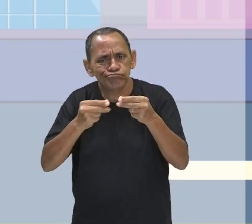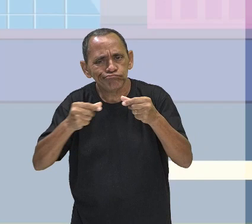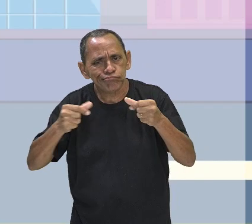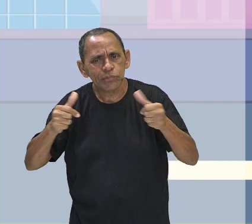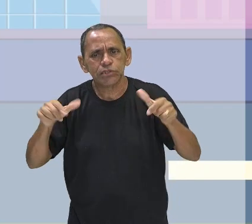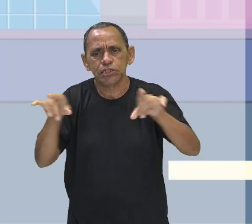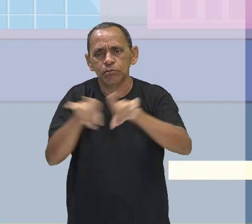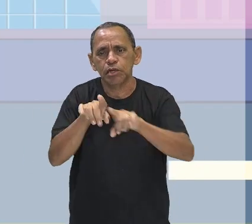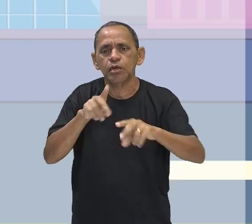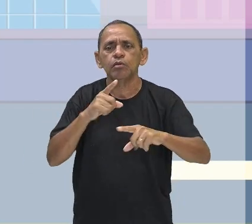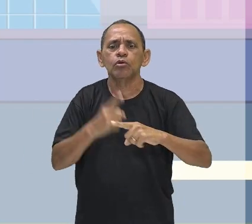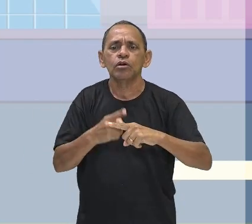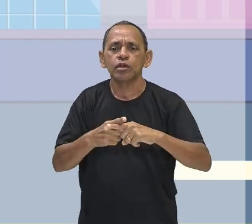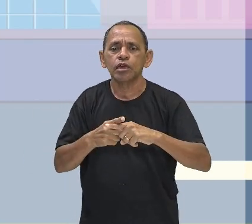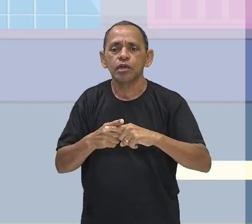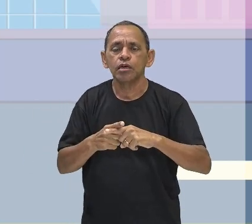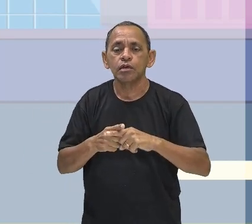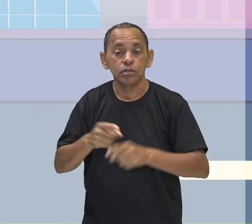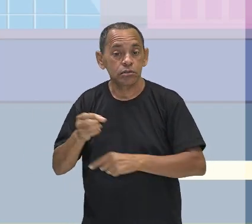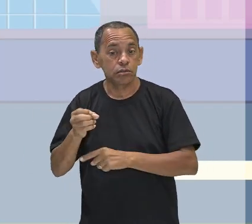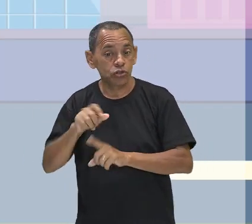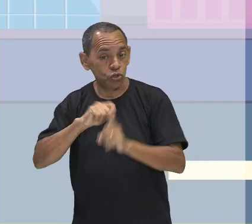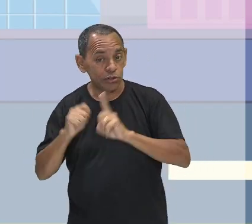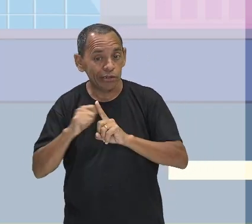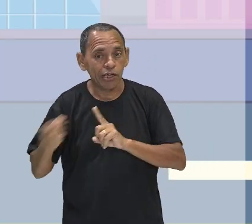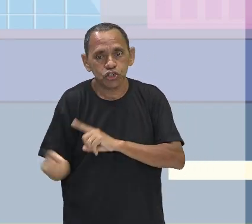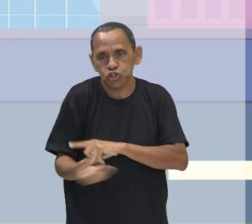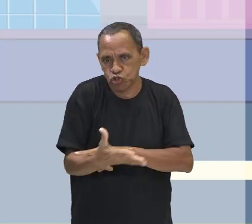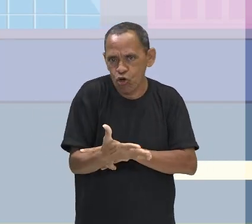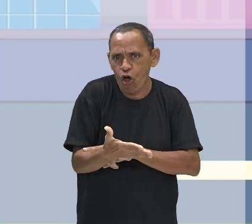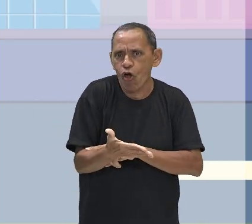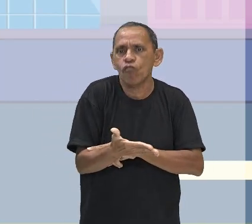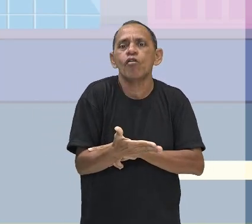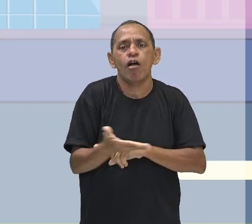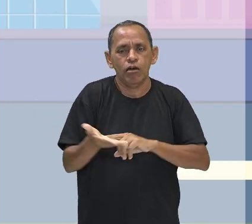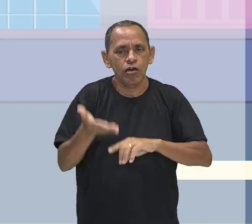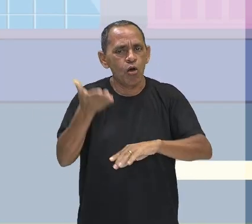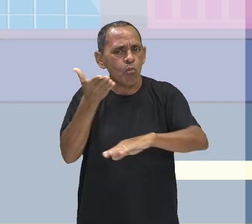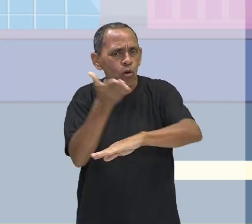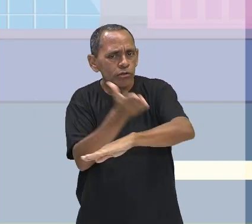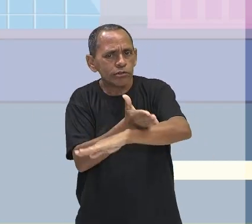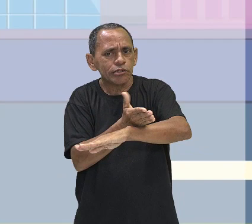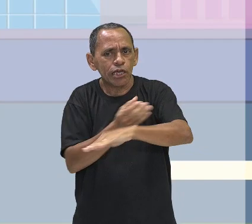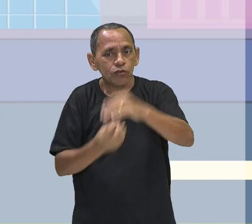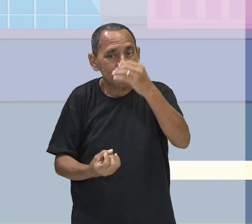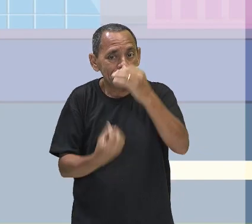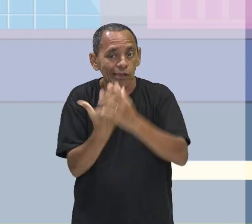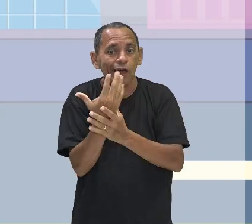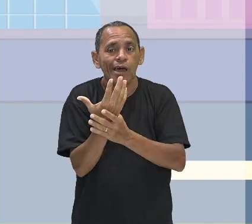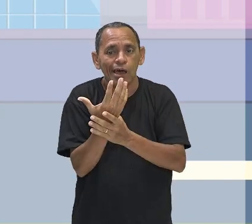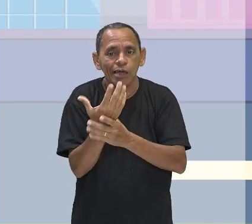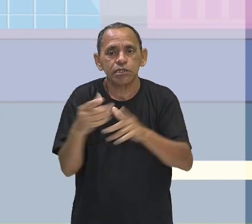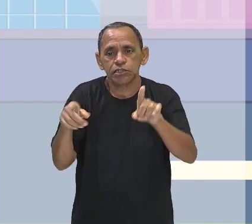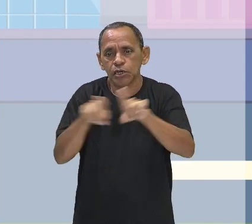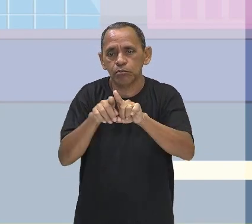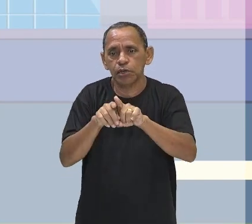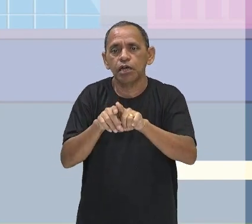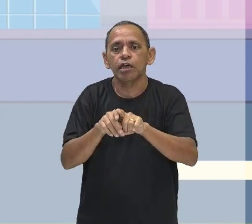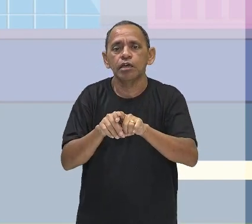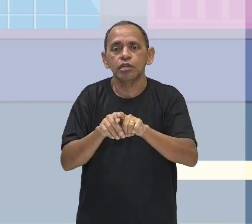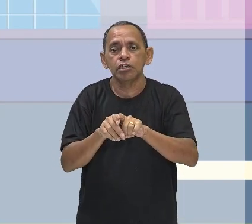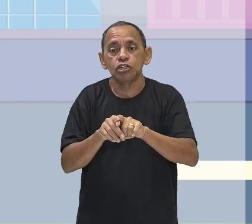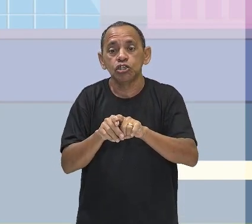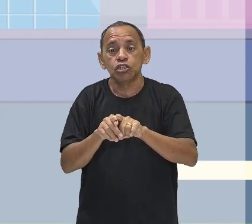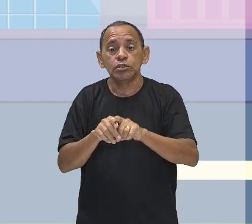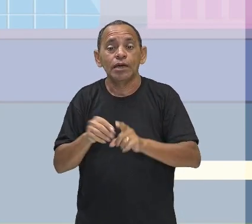a nova sociedade, a sociedade moderna, estava surgindo e de forma muito